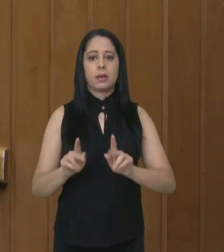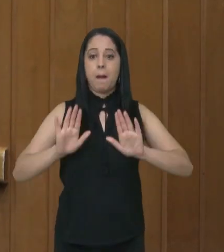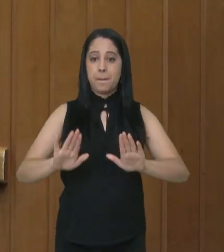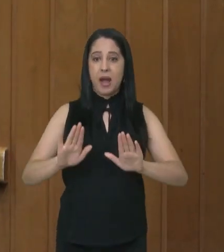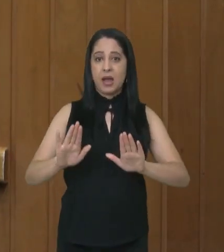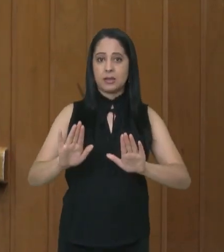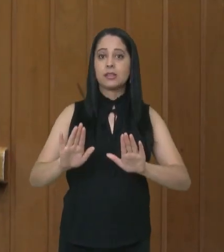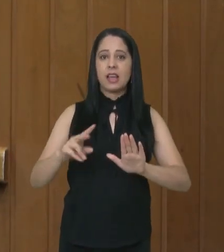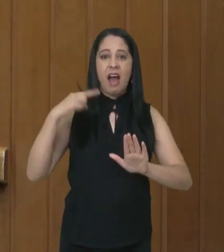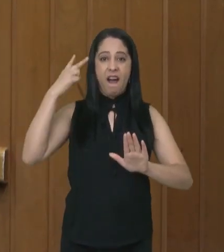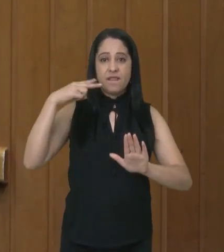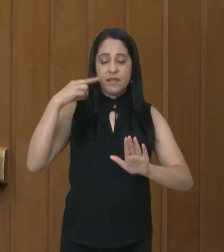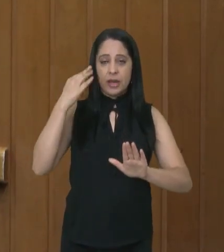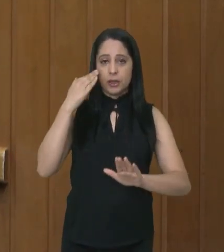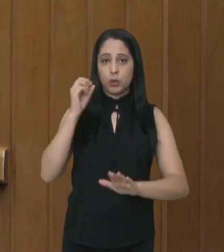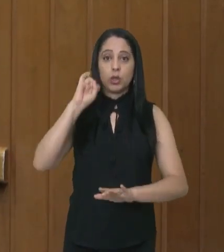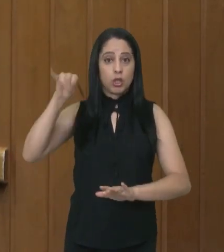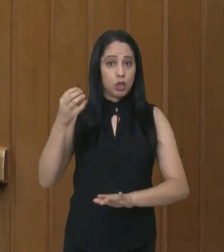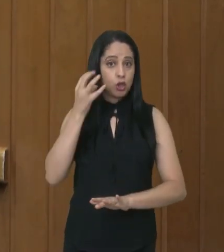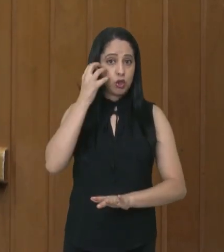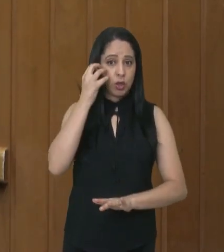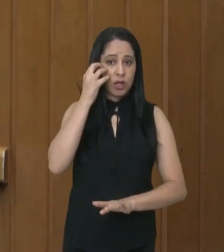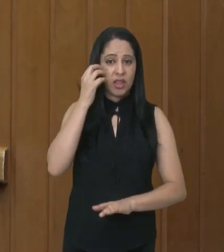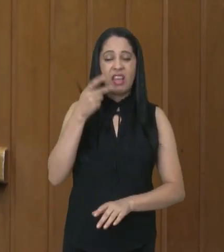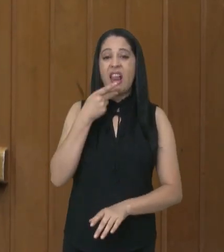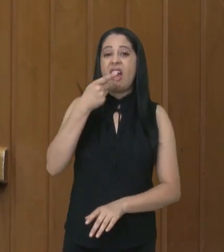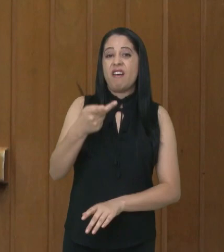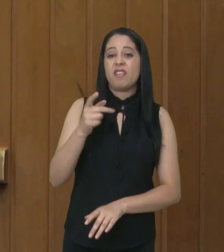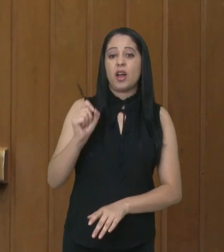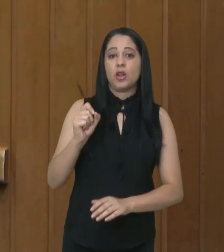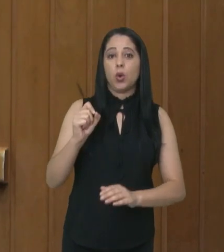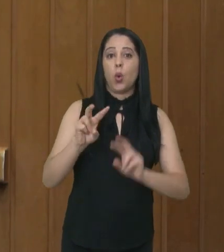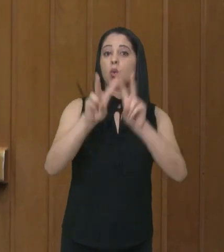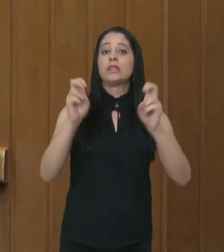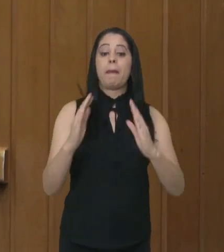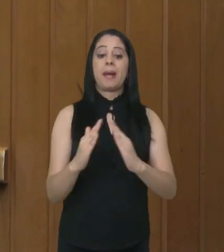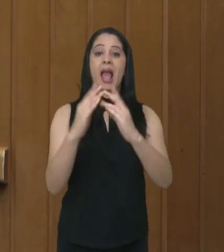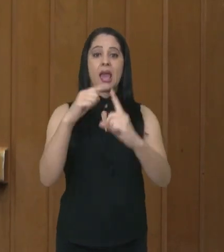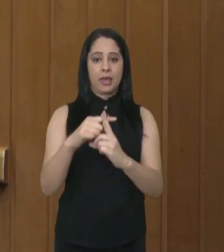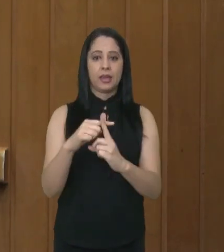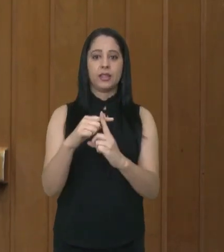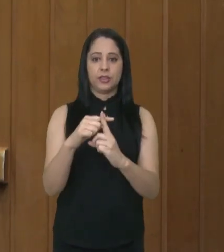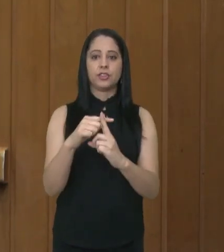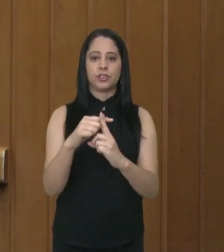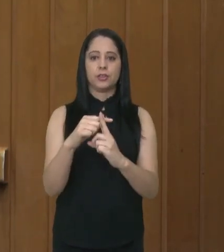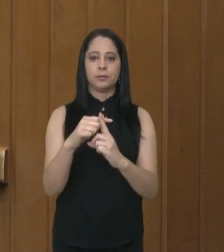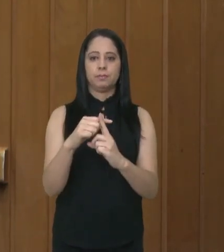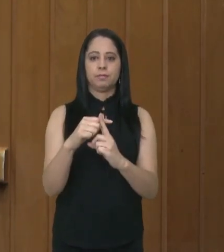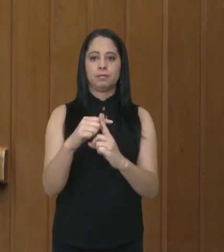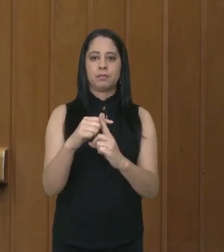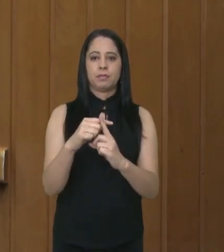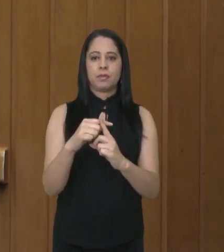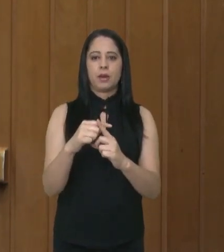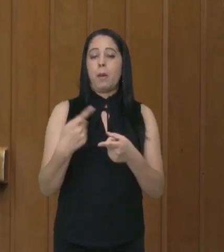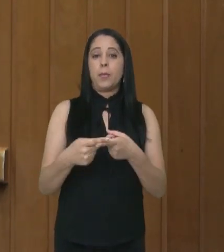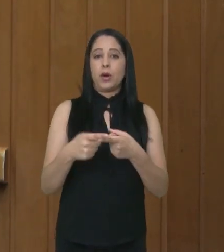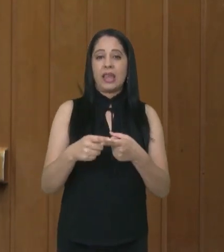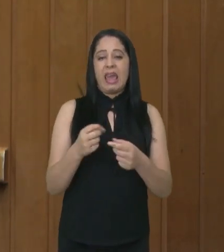que nos antecedeu aqui, ela falou um pouco sobre as igrejas, aquilo que se partiu de